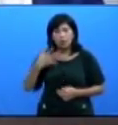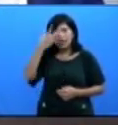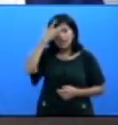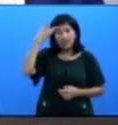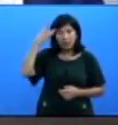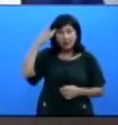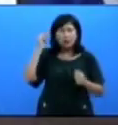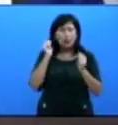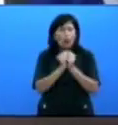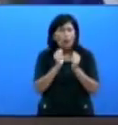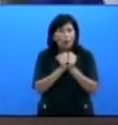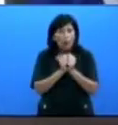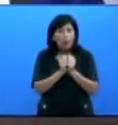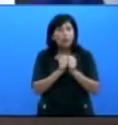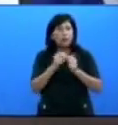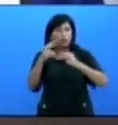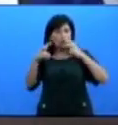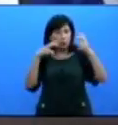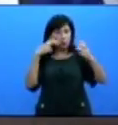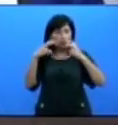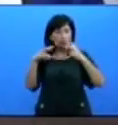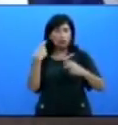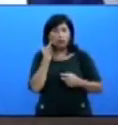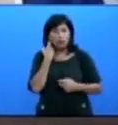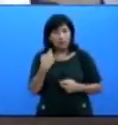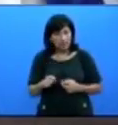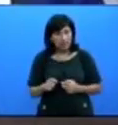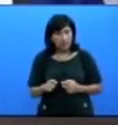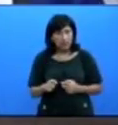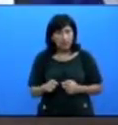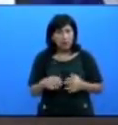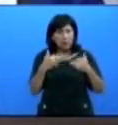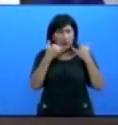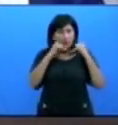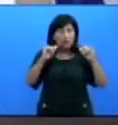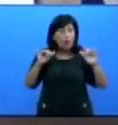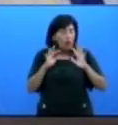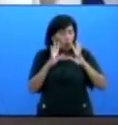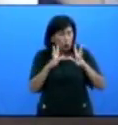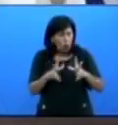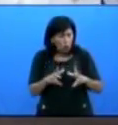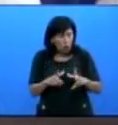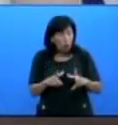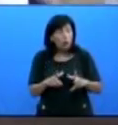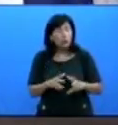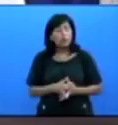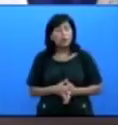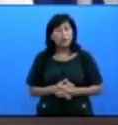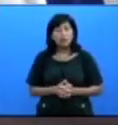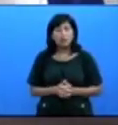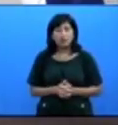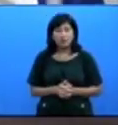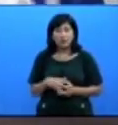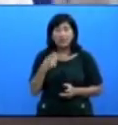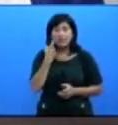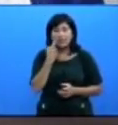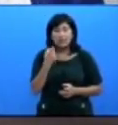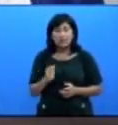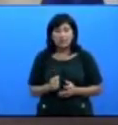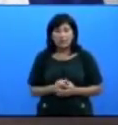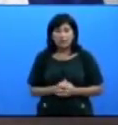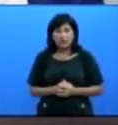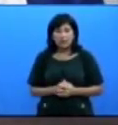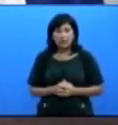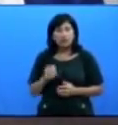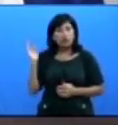gente agradece muito, está presente aqui. Então, nós avisamos todo mundo, inclusive os coveiros, o cemitério, e no final